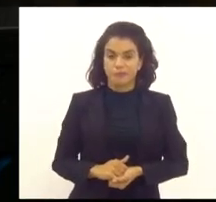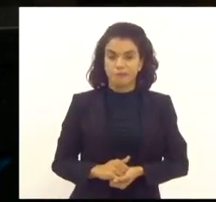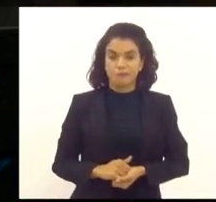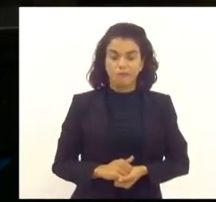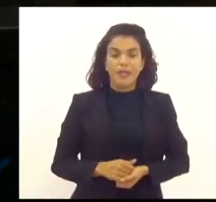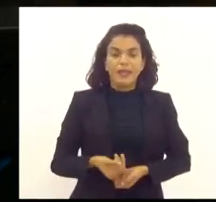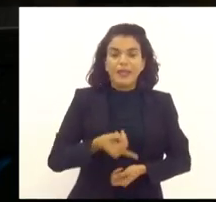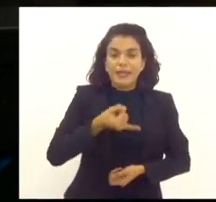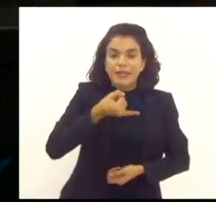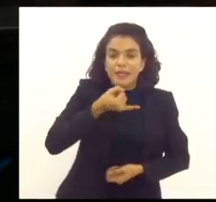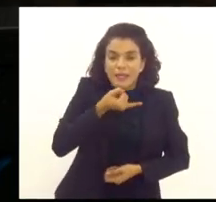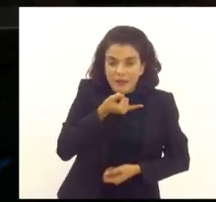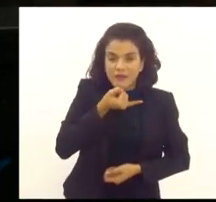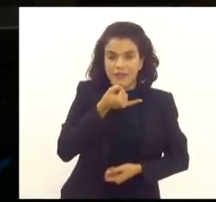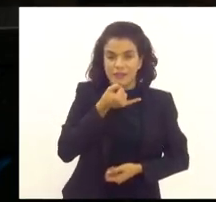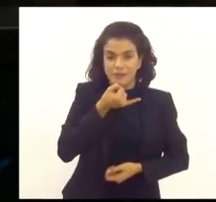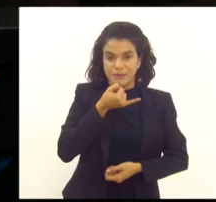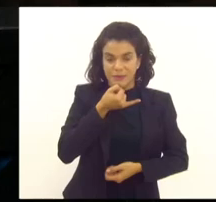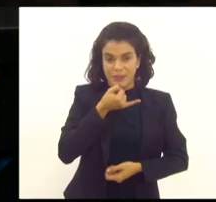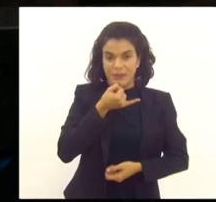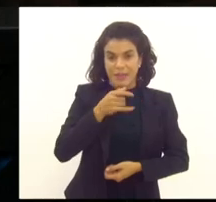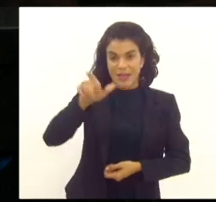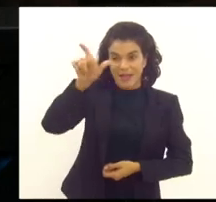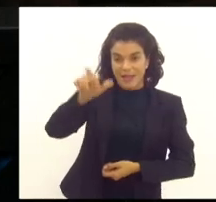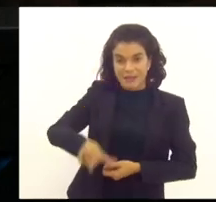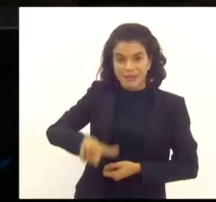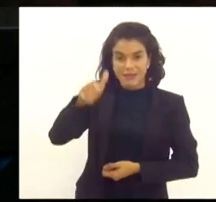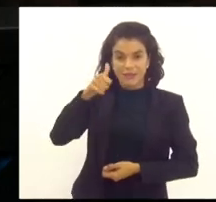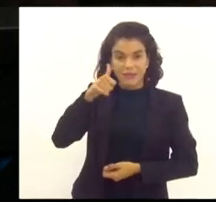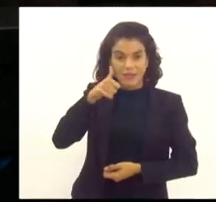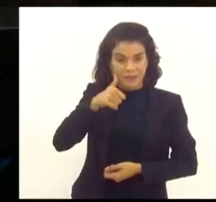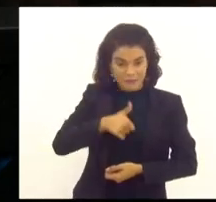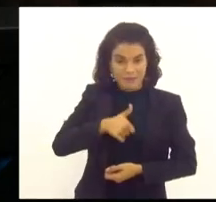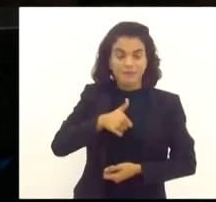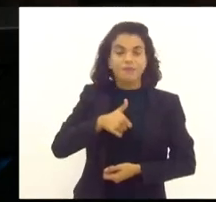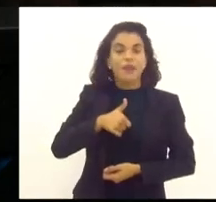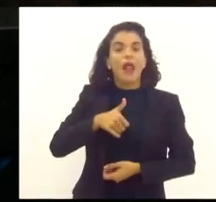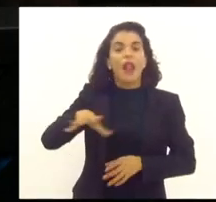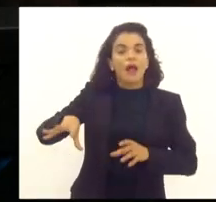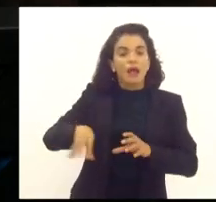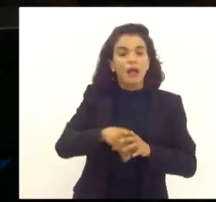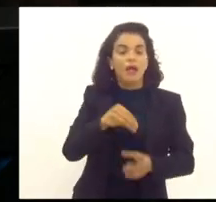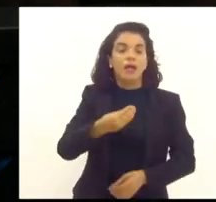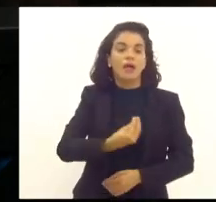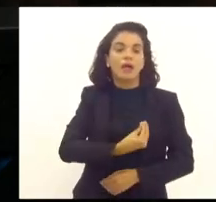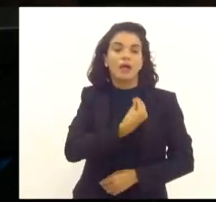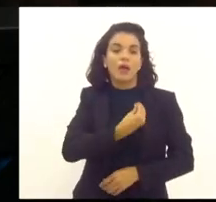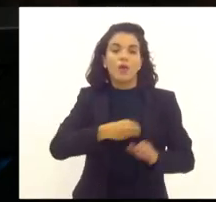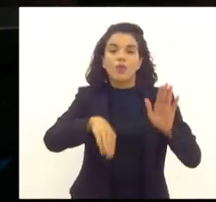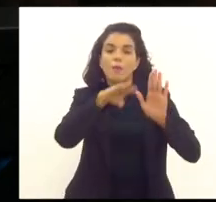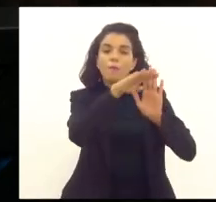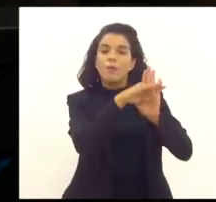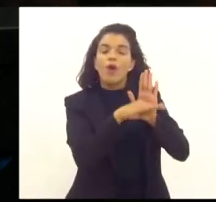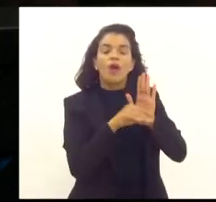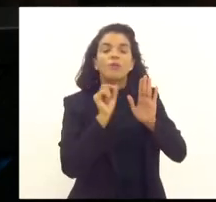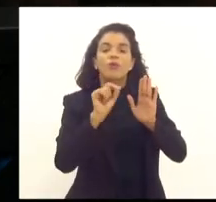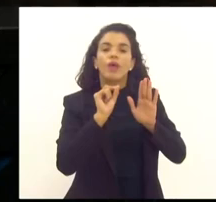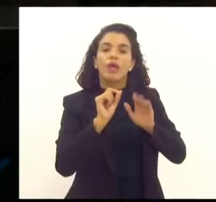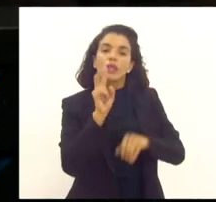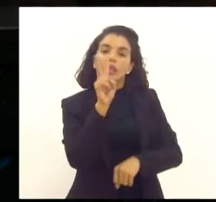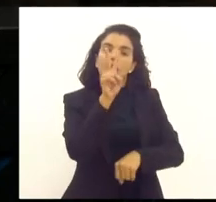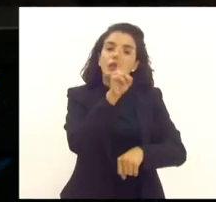e infelizmente ela fazia parte do programa de proteção